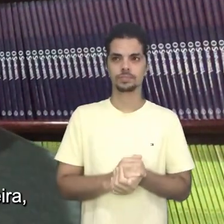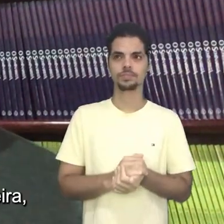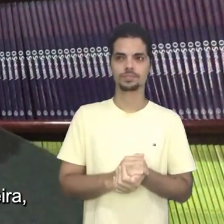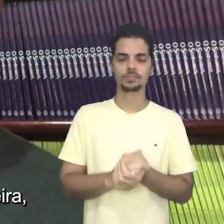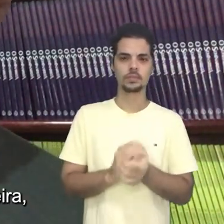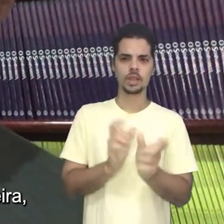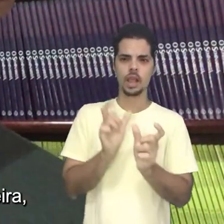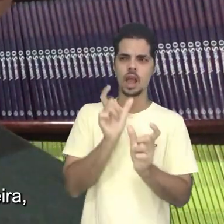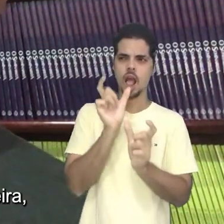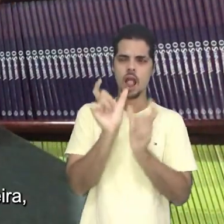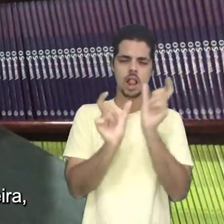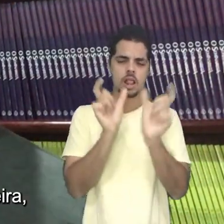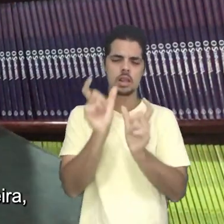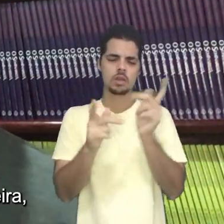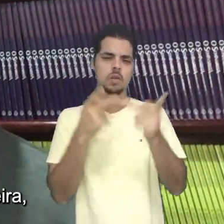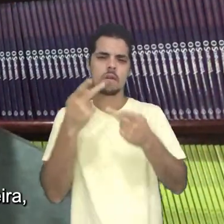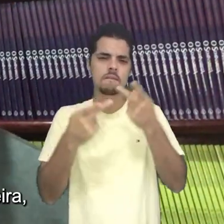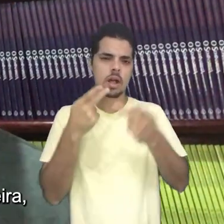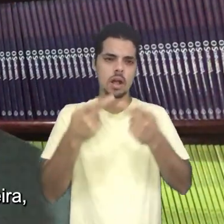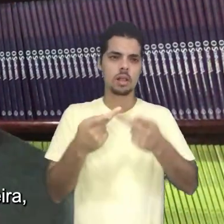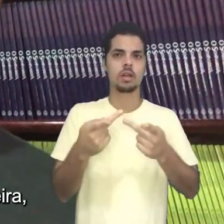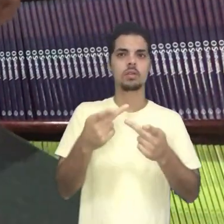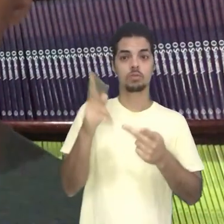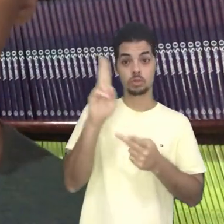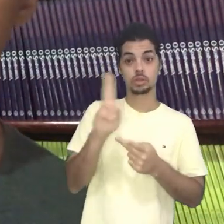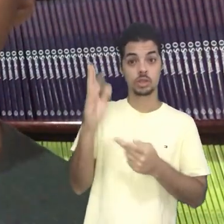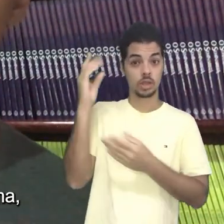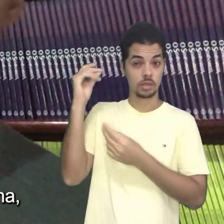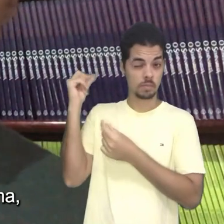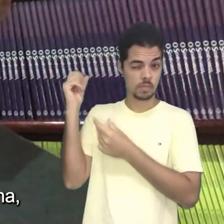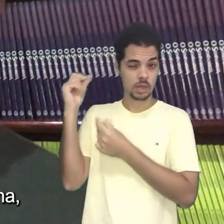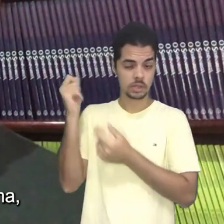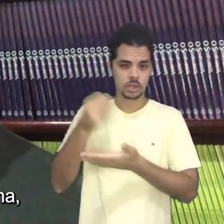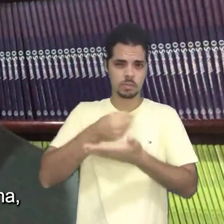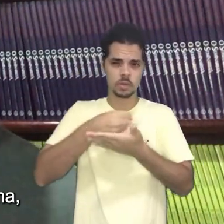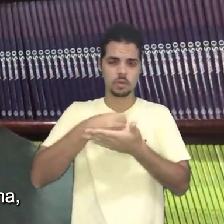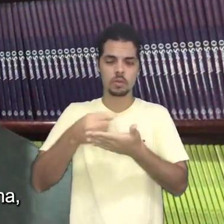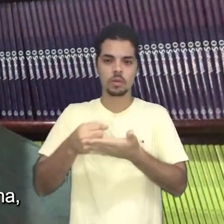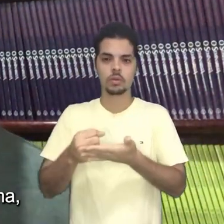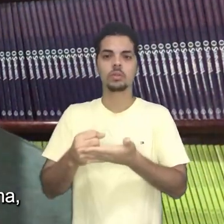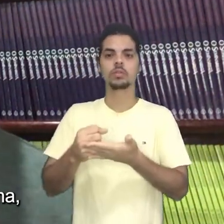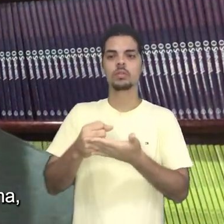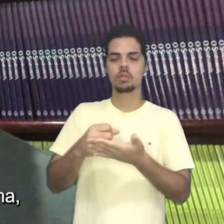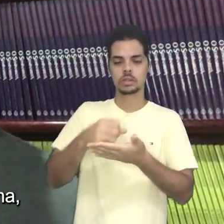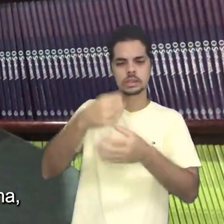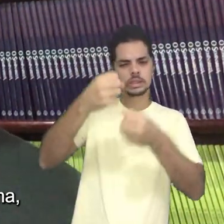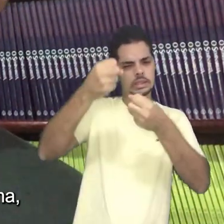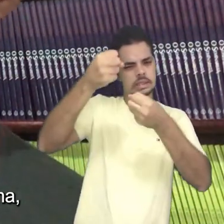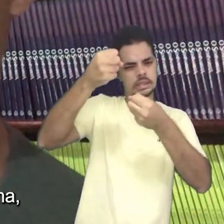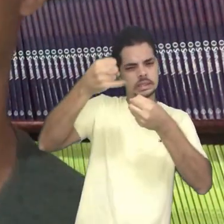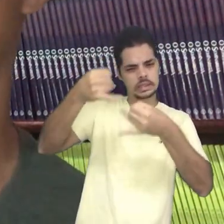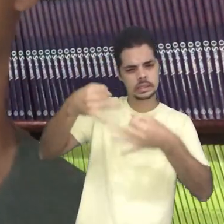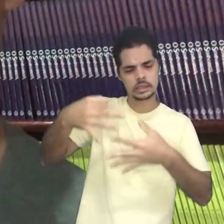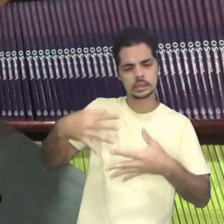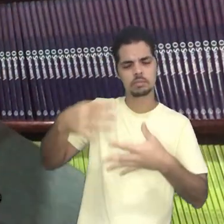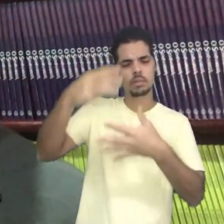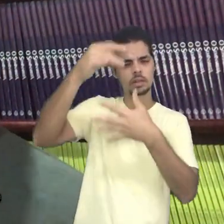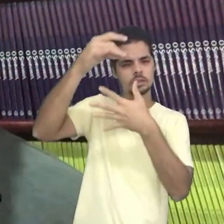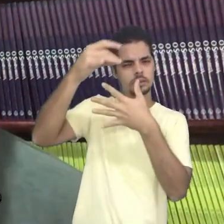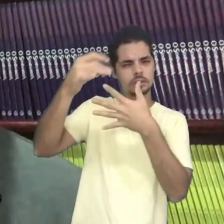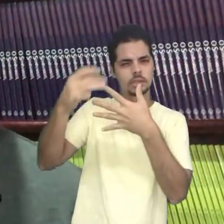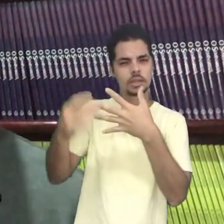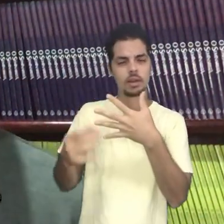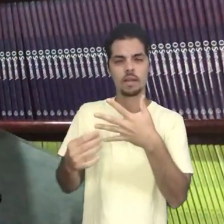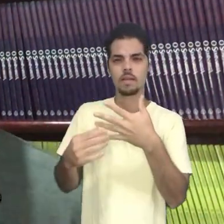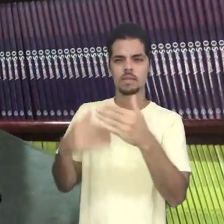reveladora para compreender a formação brasileira, pois debaixo de uma superfície calma, uma